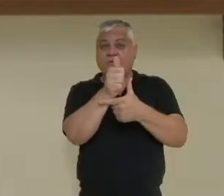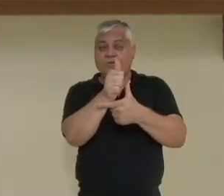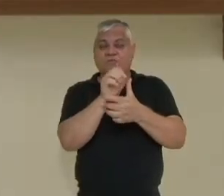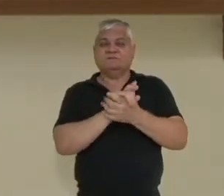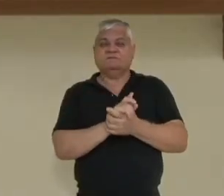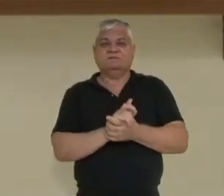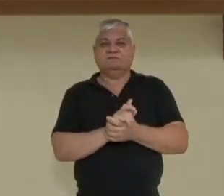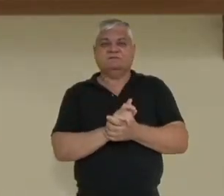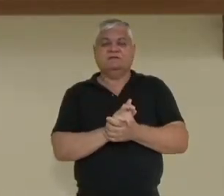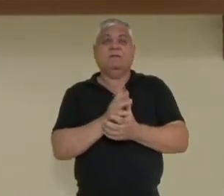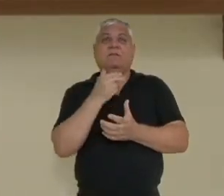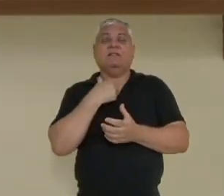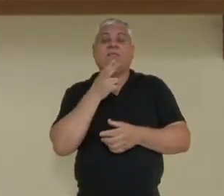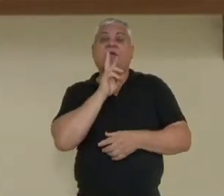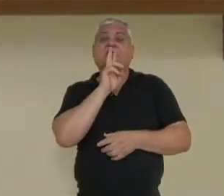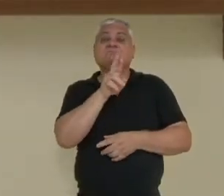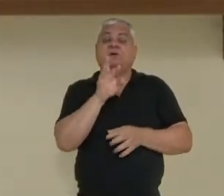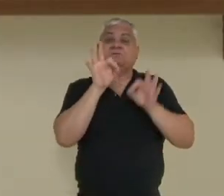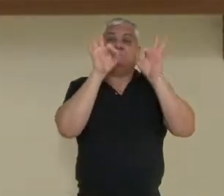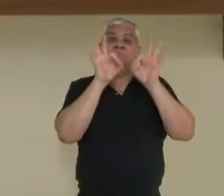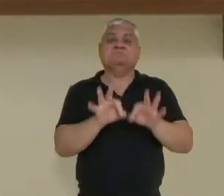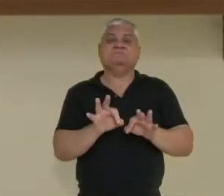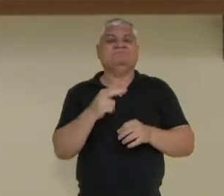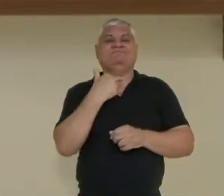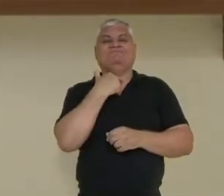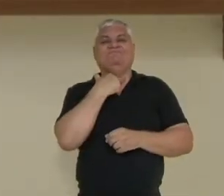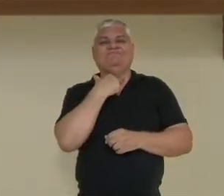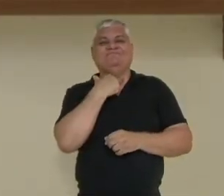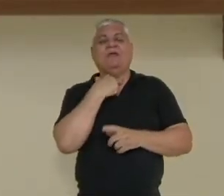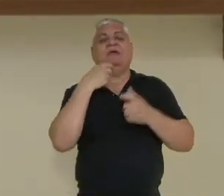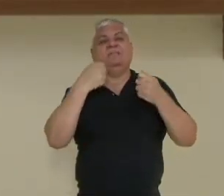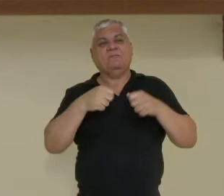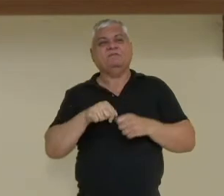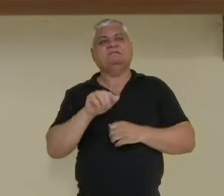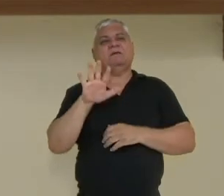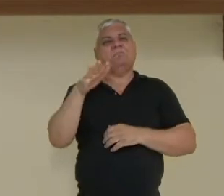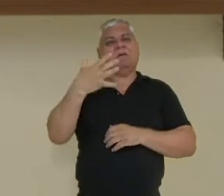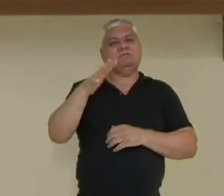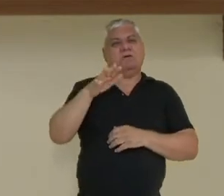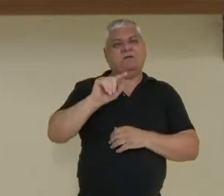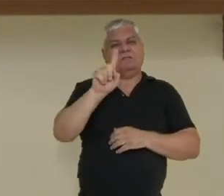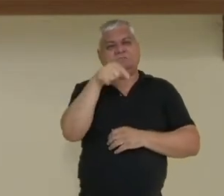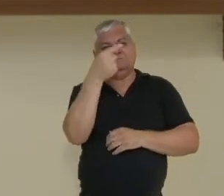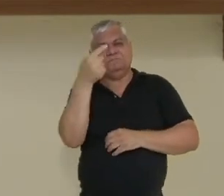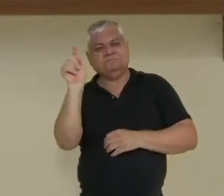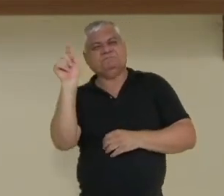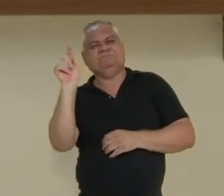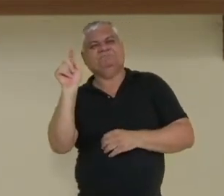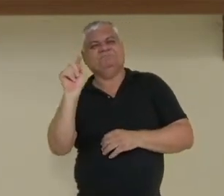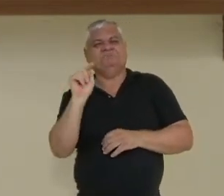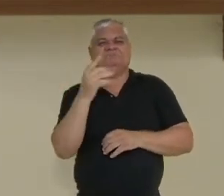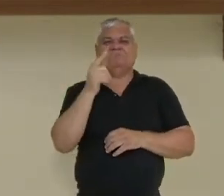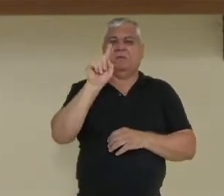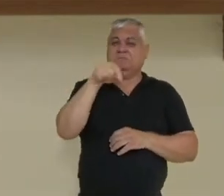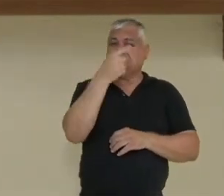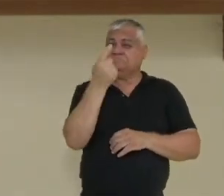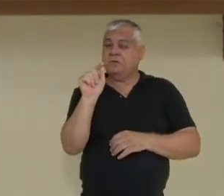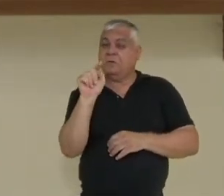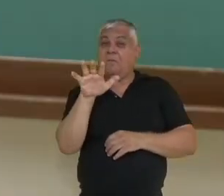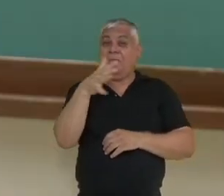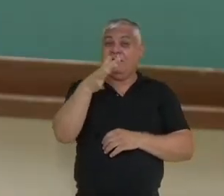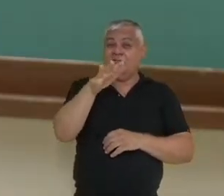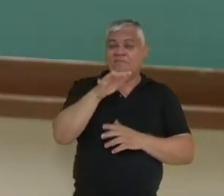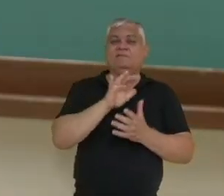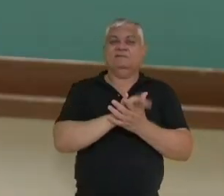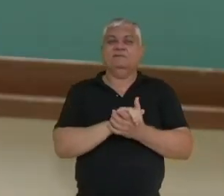não dá um valor exato. Então, por isso que eu coloquei ali o valor de aproximado, tá? Então,